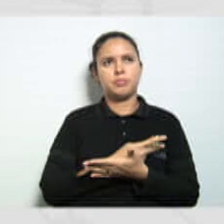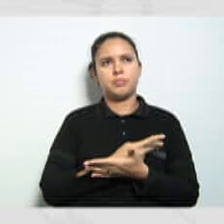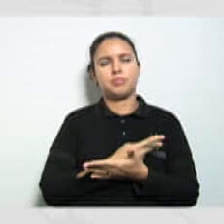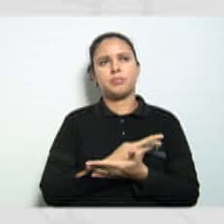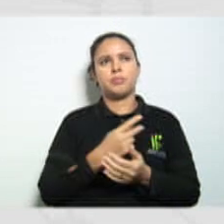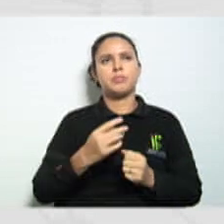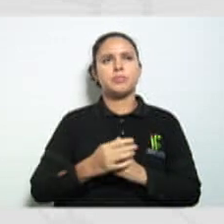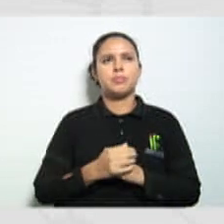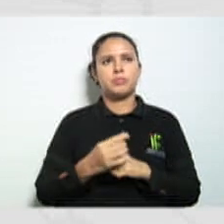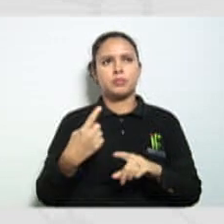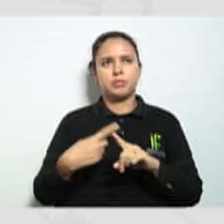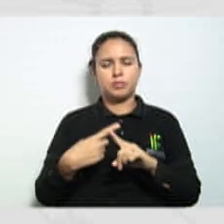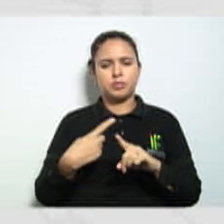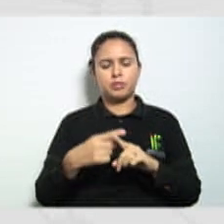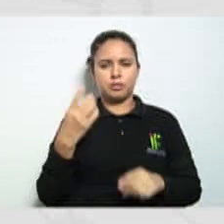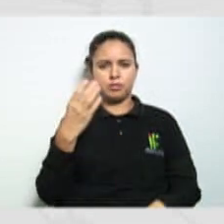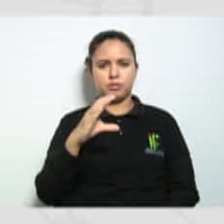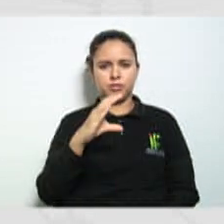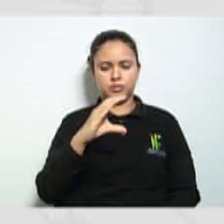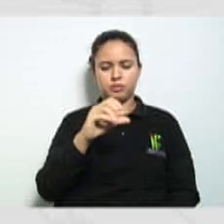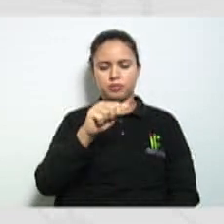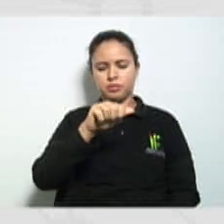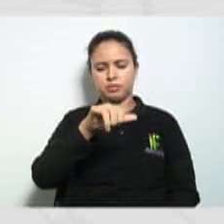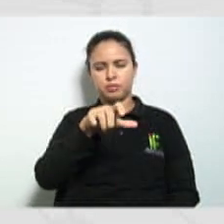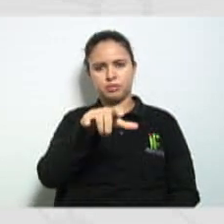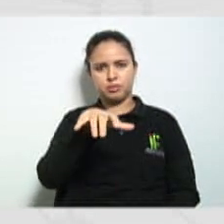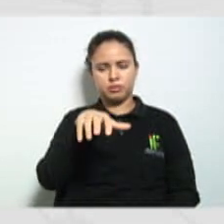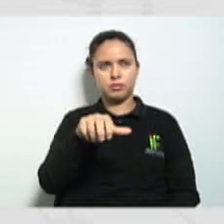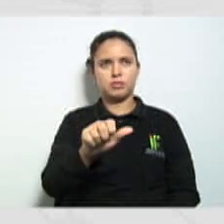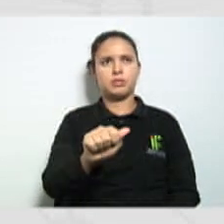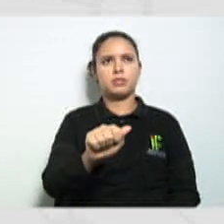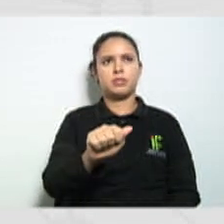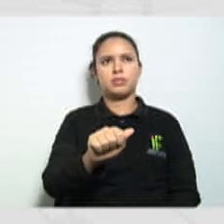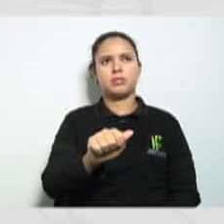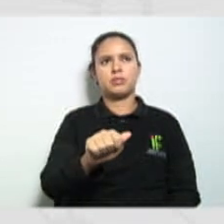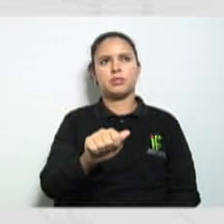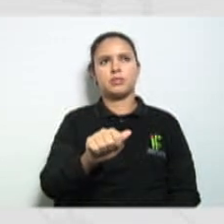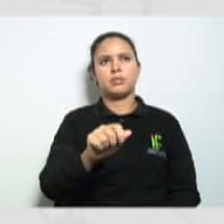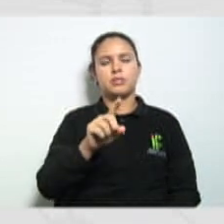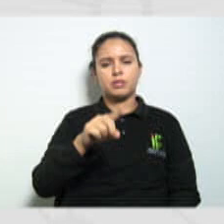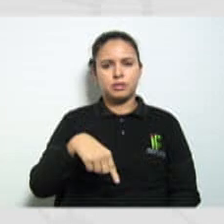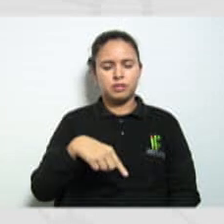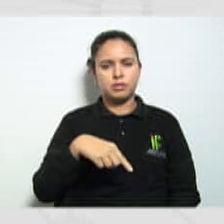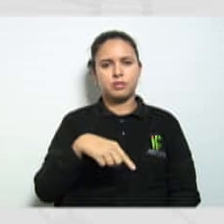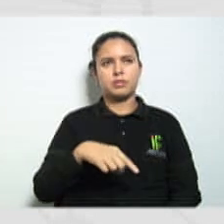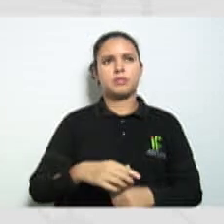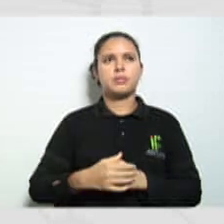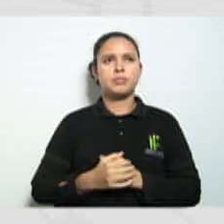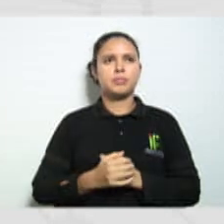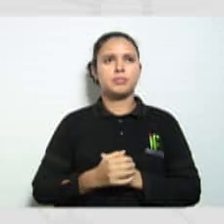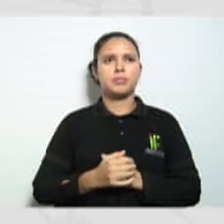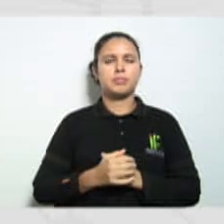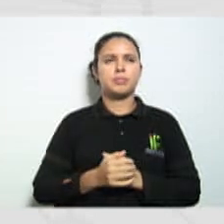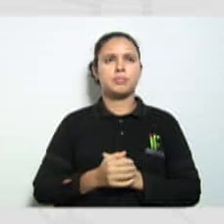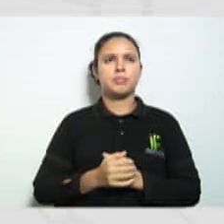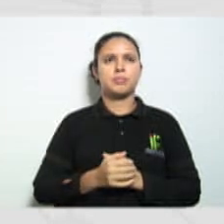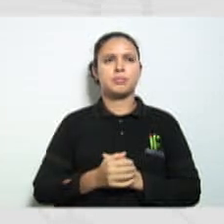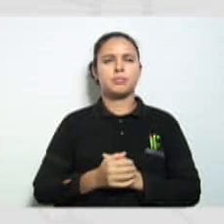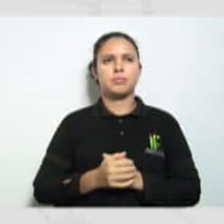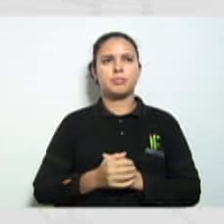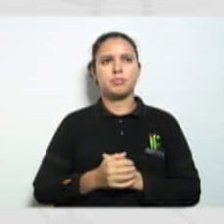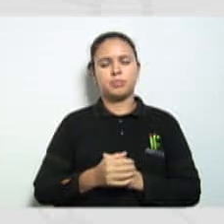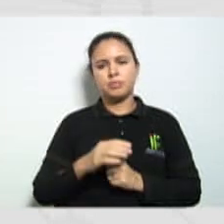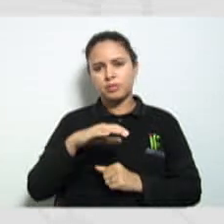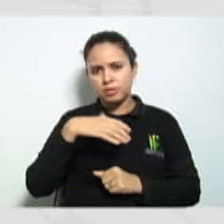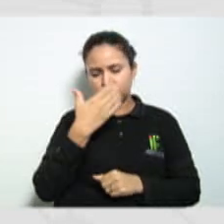D está caixa e na letra E está banco. Na realidade é estoque, porque a polpa de fruta foi para o